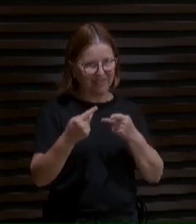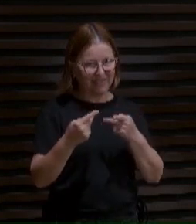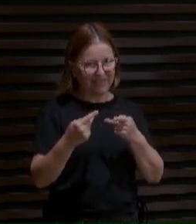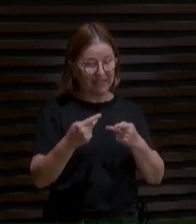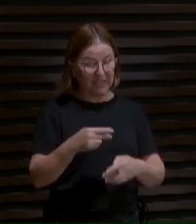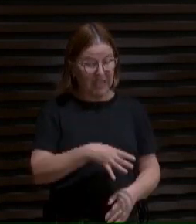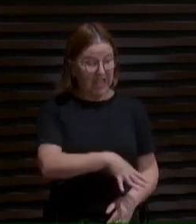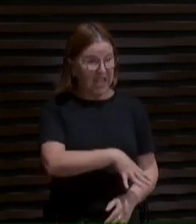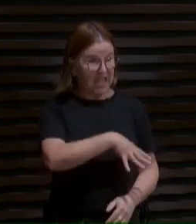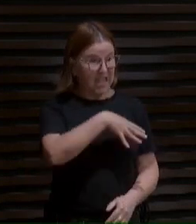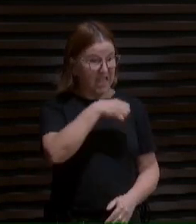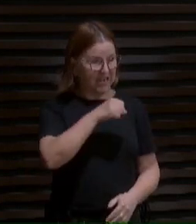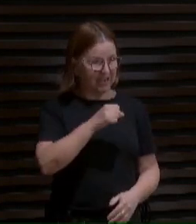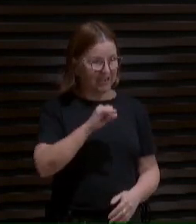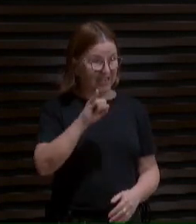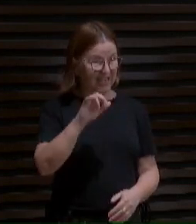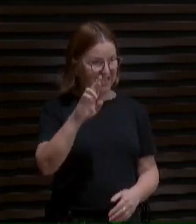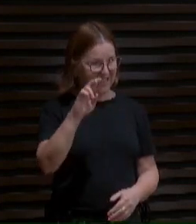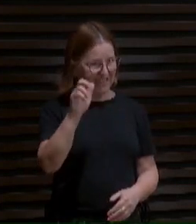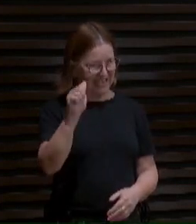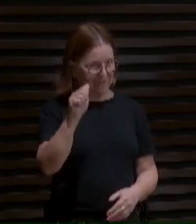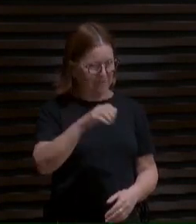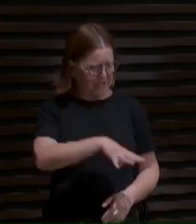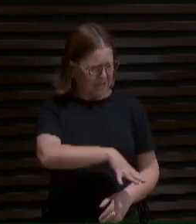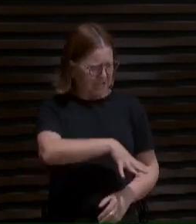ira. A ira.